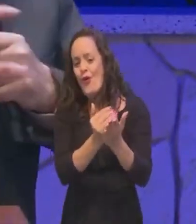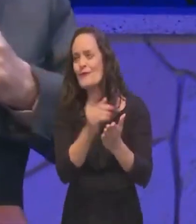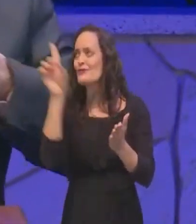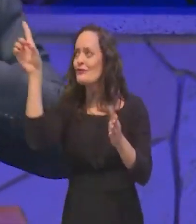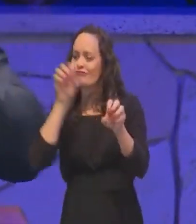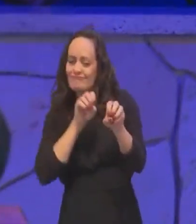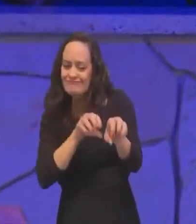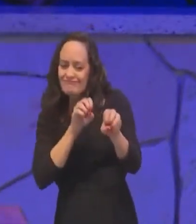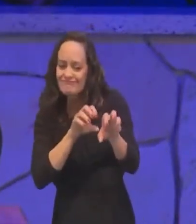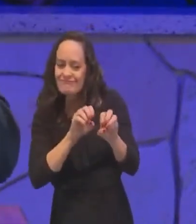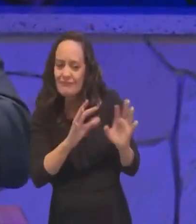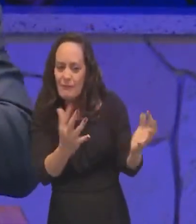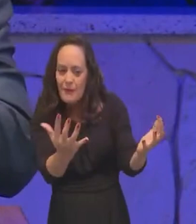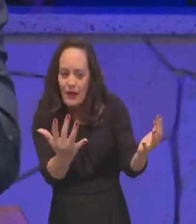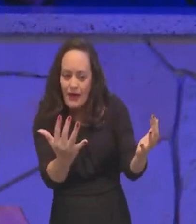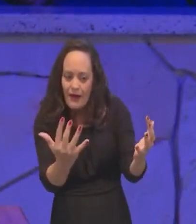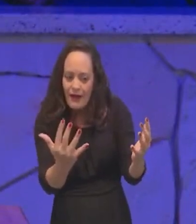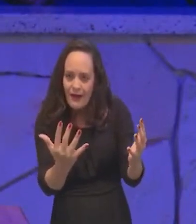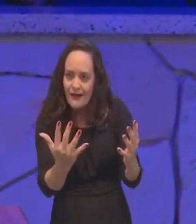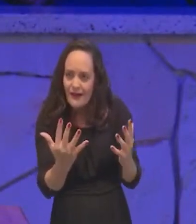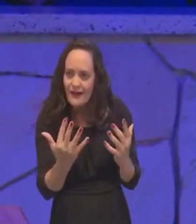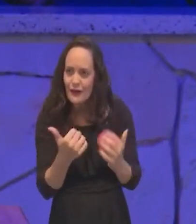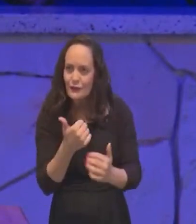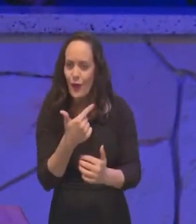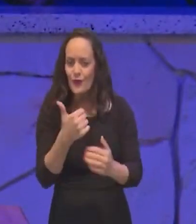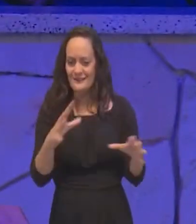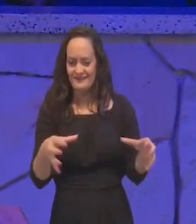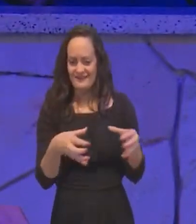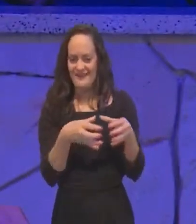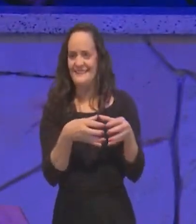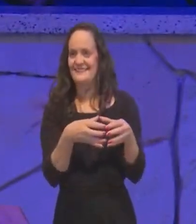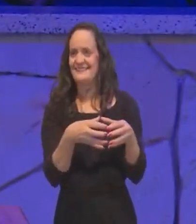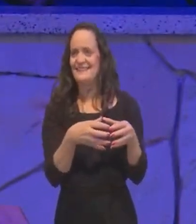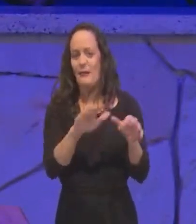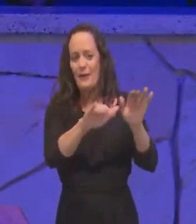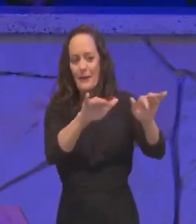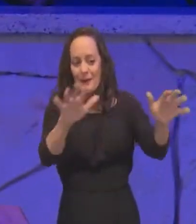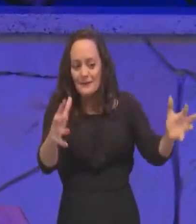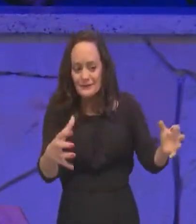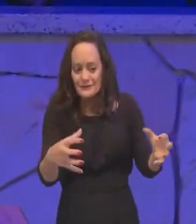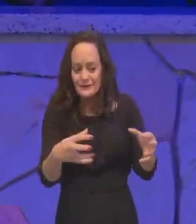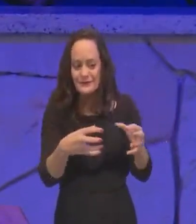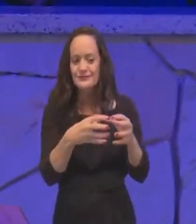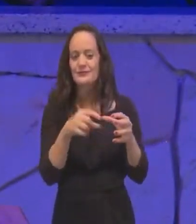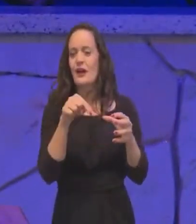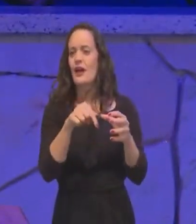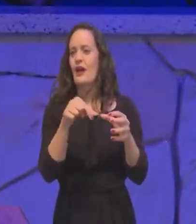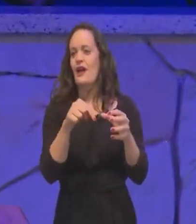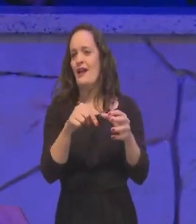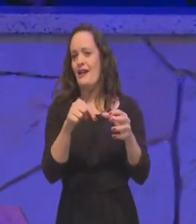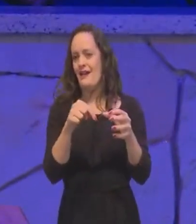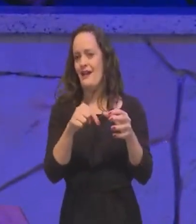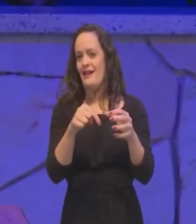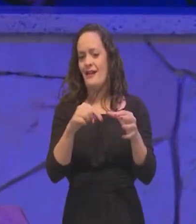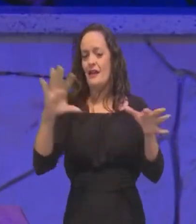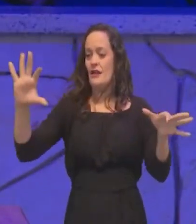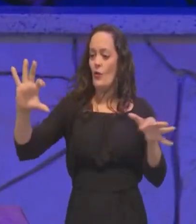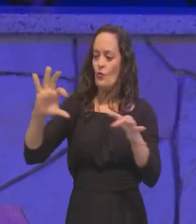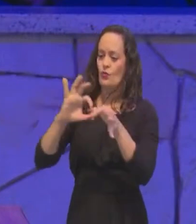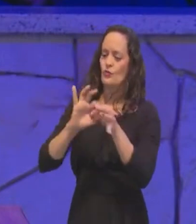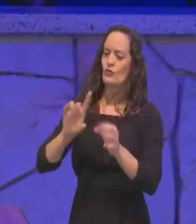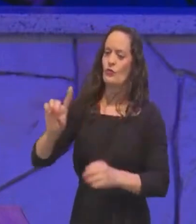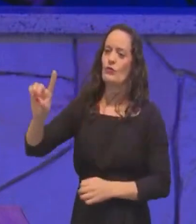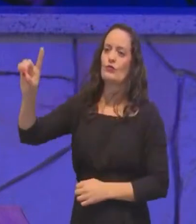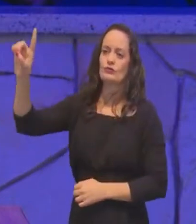começar a agrupar, a trazer as pessoas, ajuntando essas pessoas para o encontro com Deus na coletividade. É